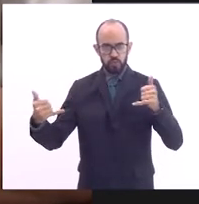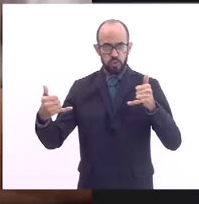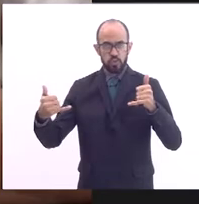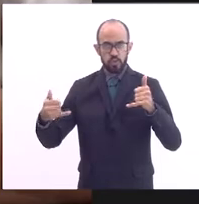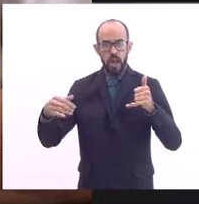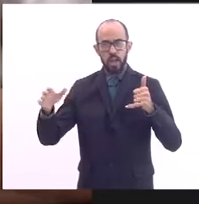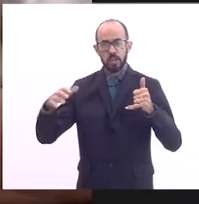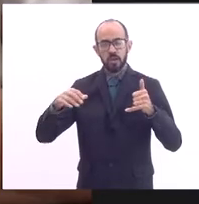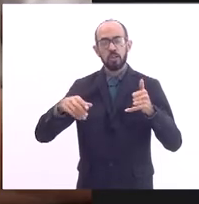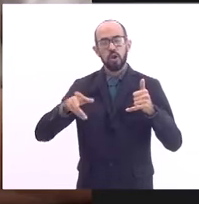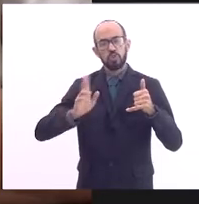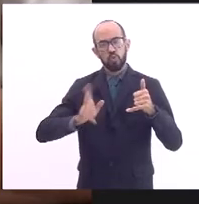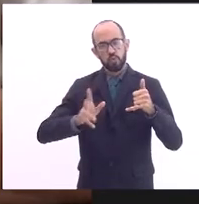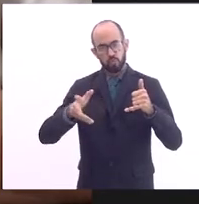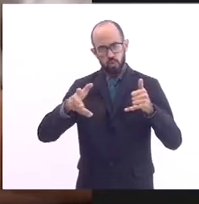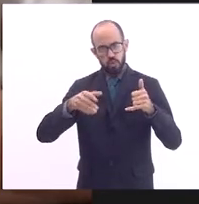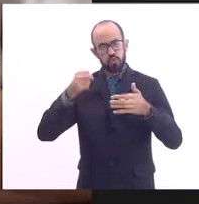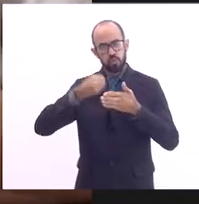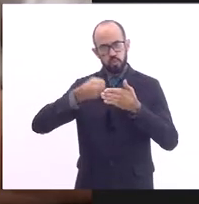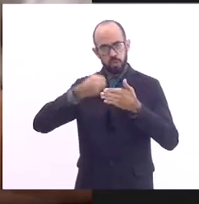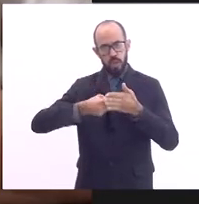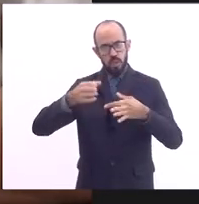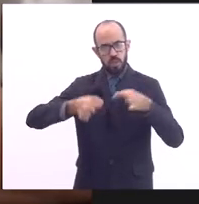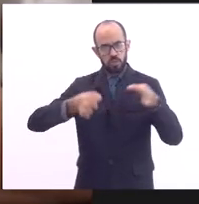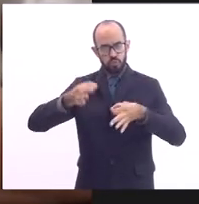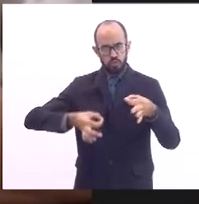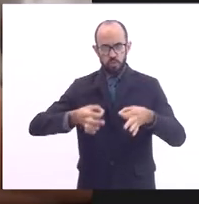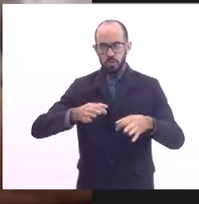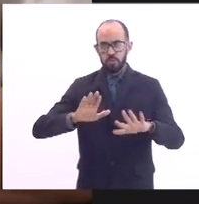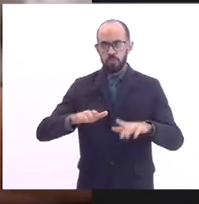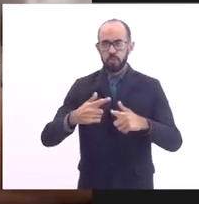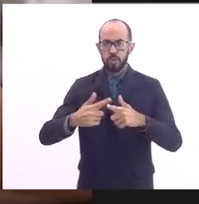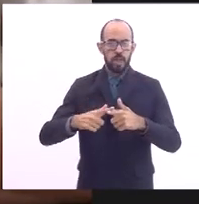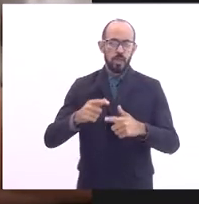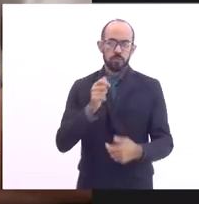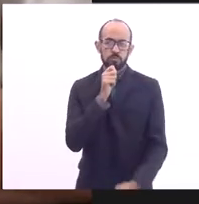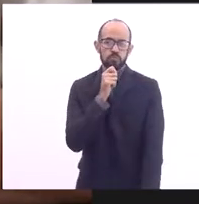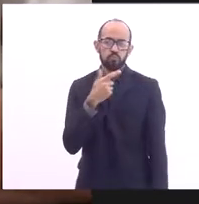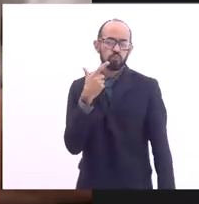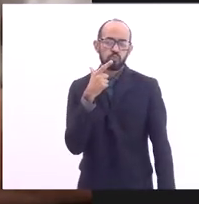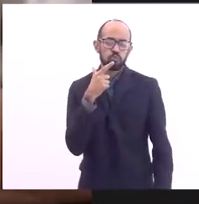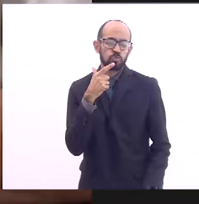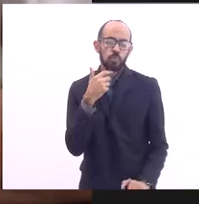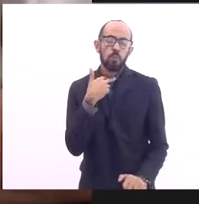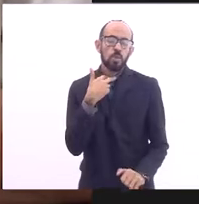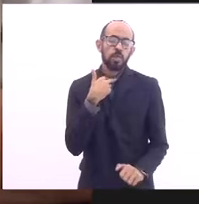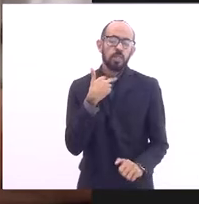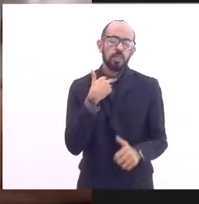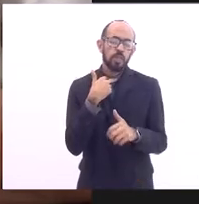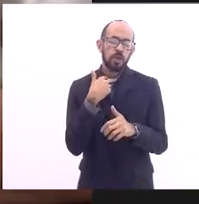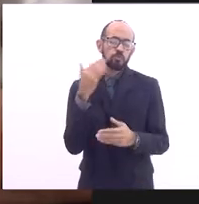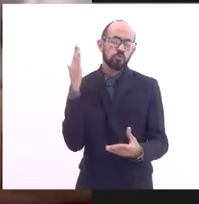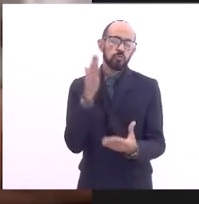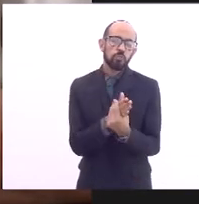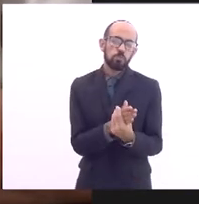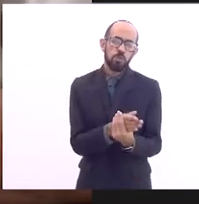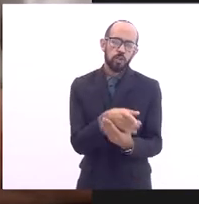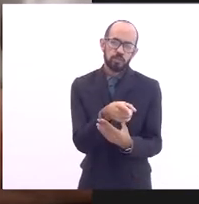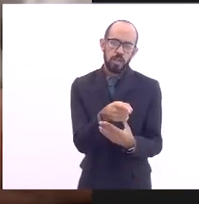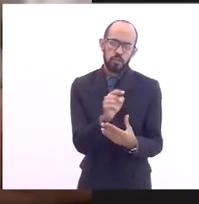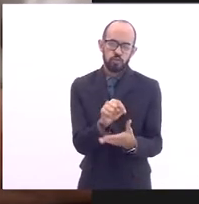recorrendo e não podemos fazer nenhuma ação judicial, uma ação